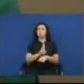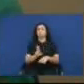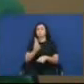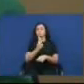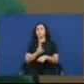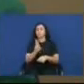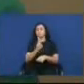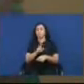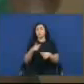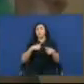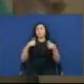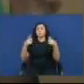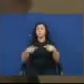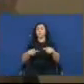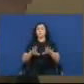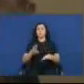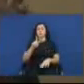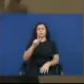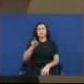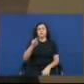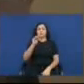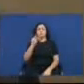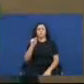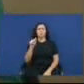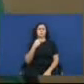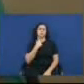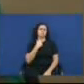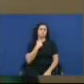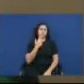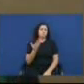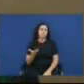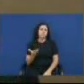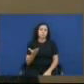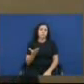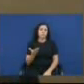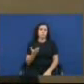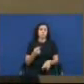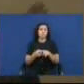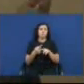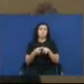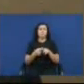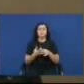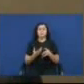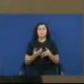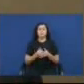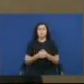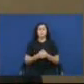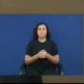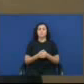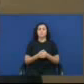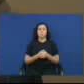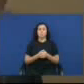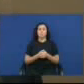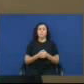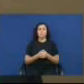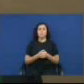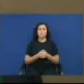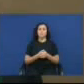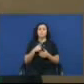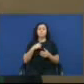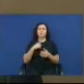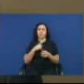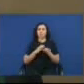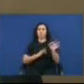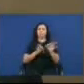a necessidade de uma base, mas não na gruta. A gruta não. A gruta, inclusive, vereador Newton, tem